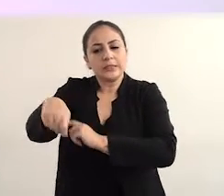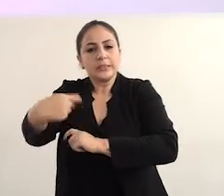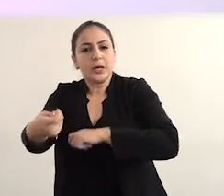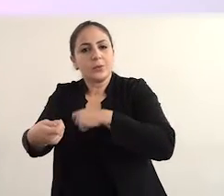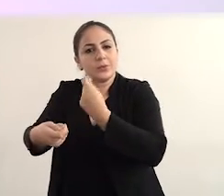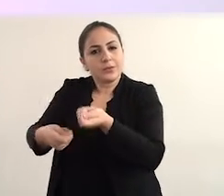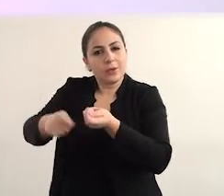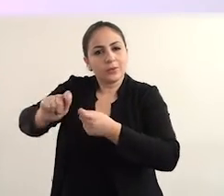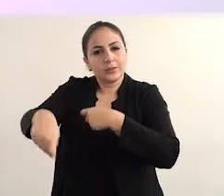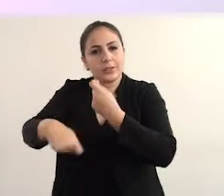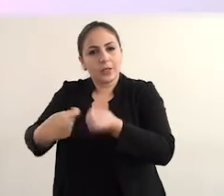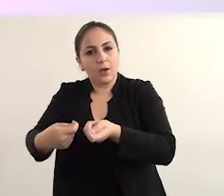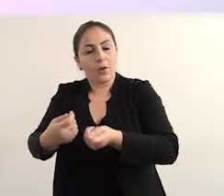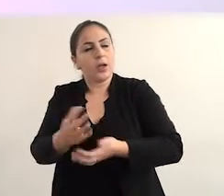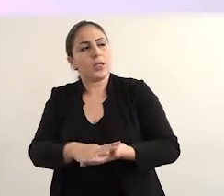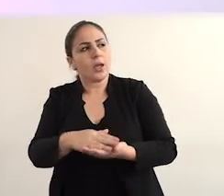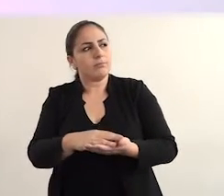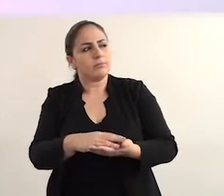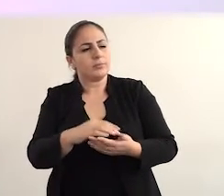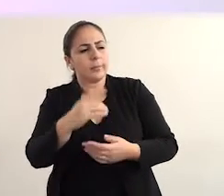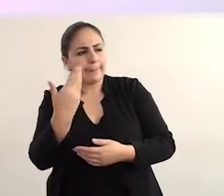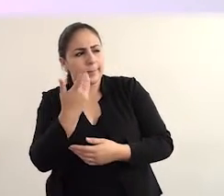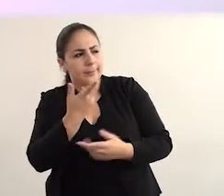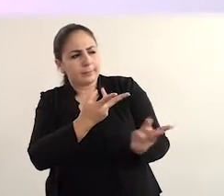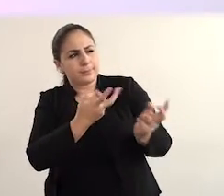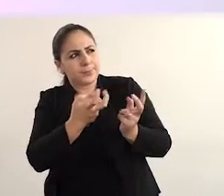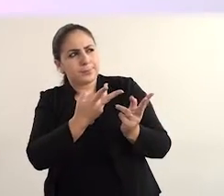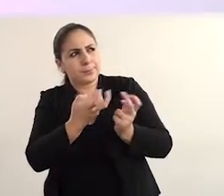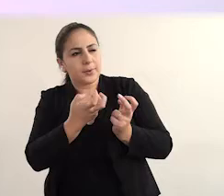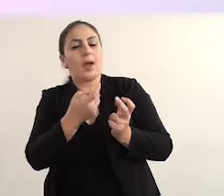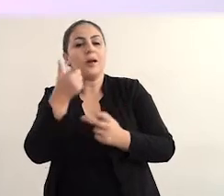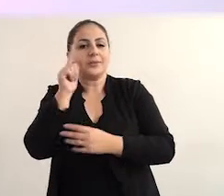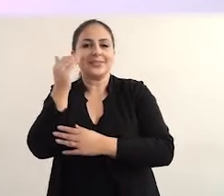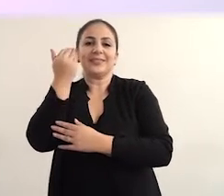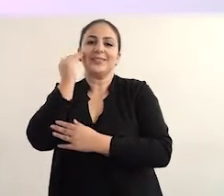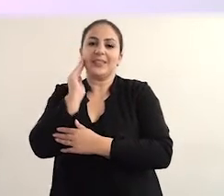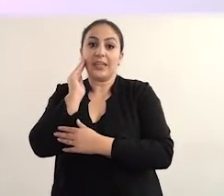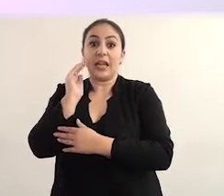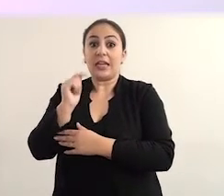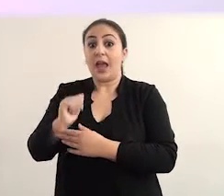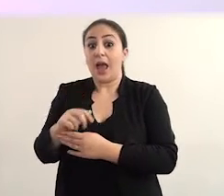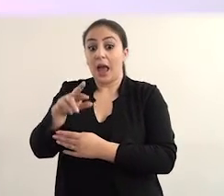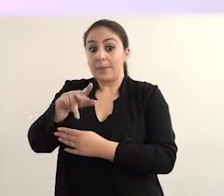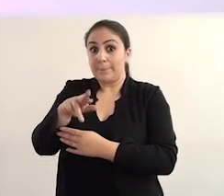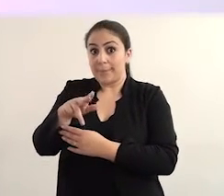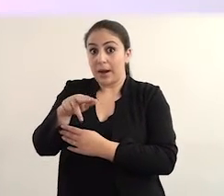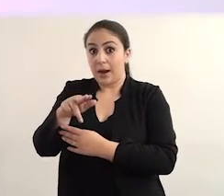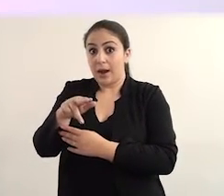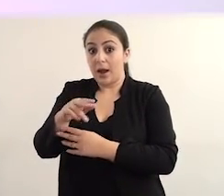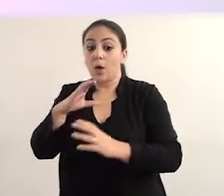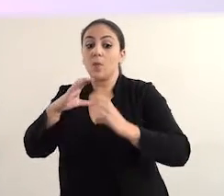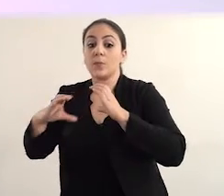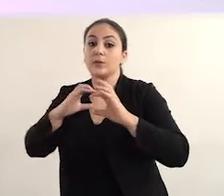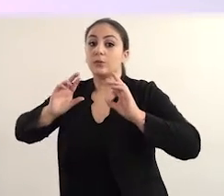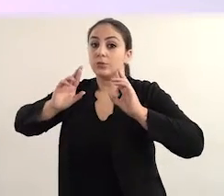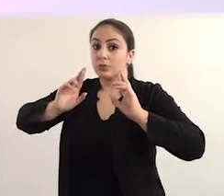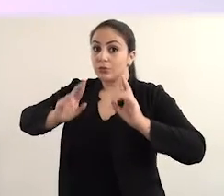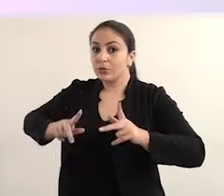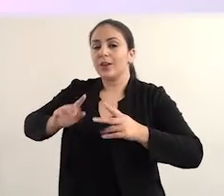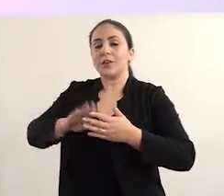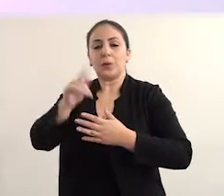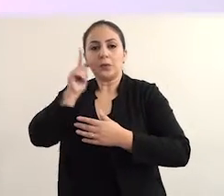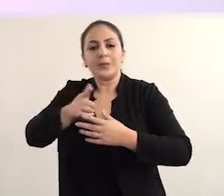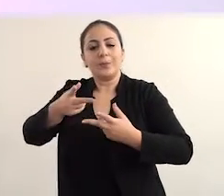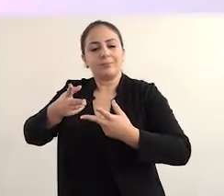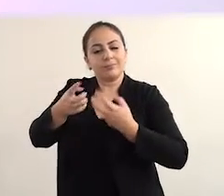enfim. E quando ela foi crescendo, ficando maiorzinha, ela foi entendendo, né, que a Mana se comunicava de uma forma diferente,